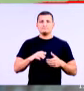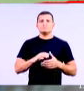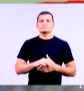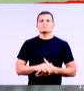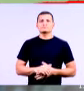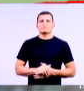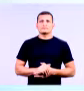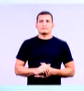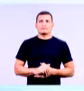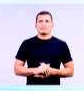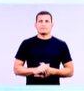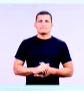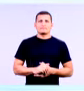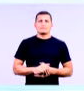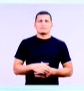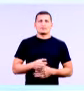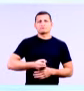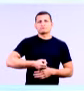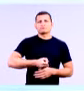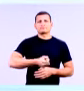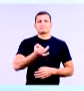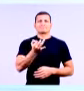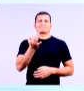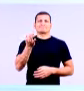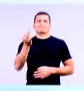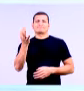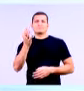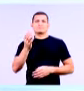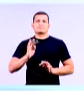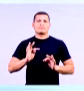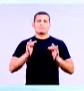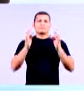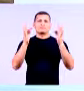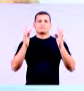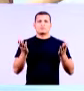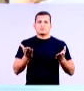Bom, as inúmeras tecnologias, gente, vocês devem saber,